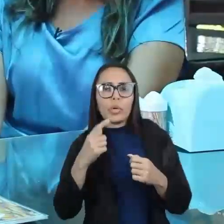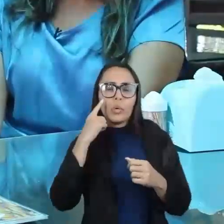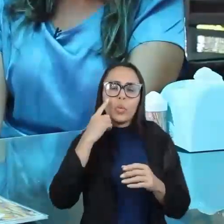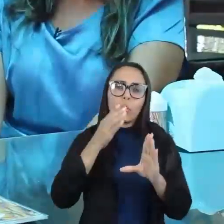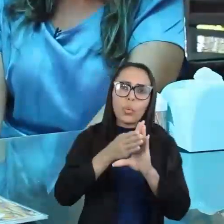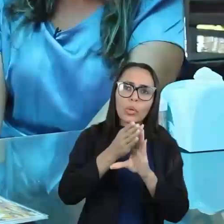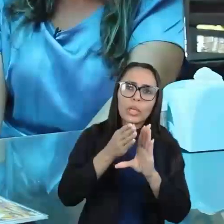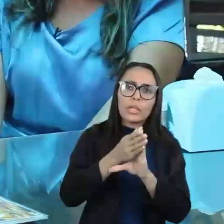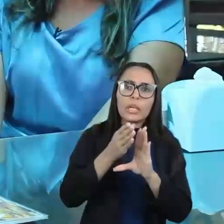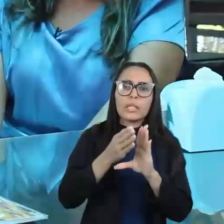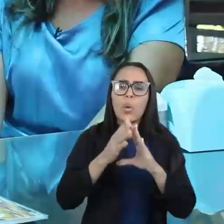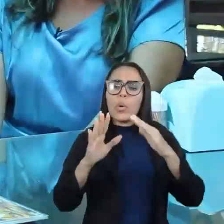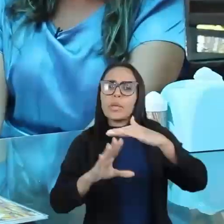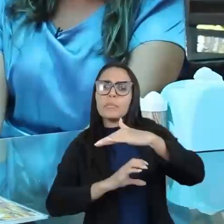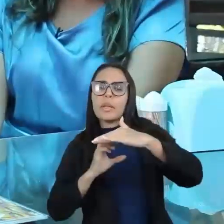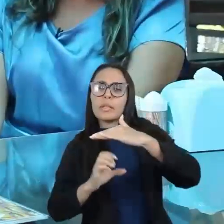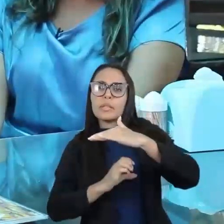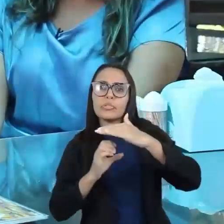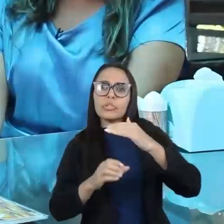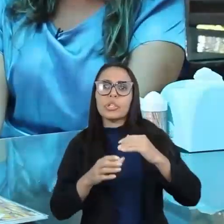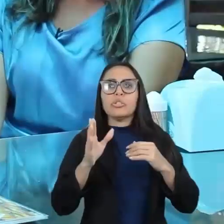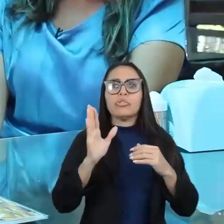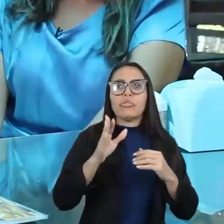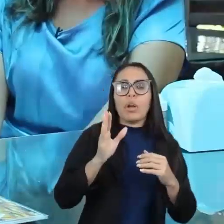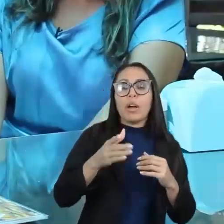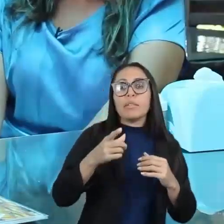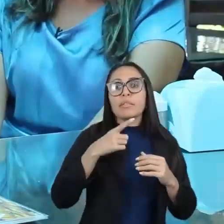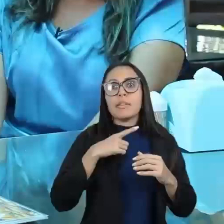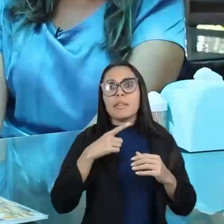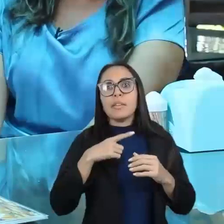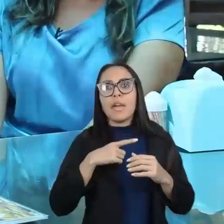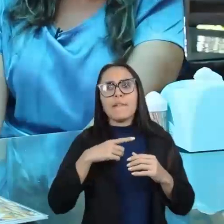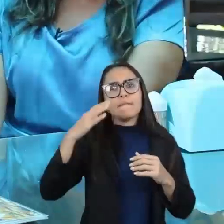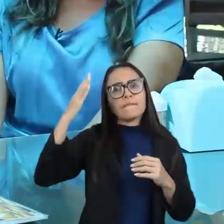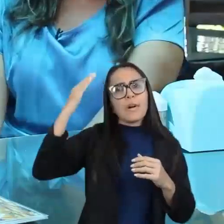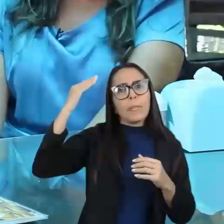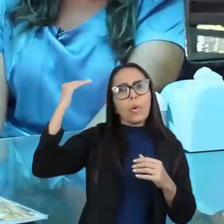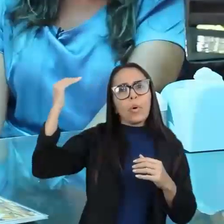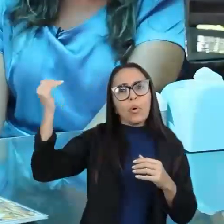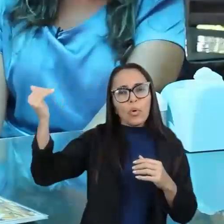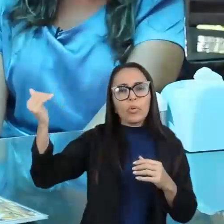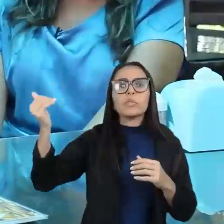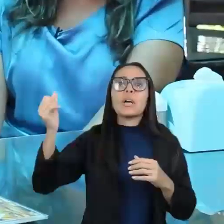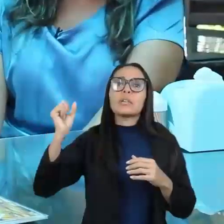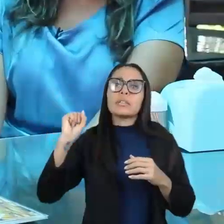procure empresas que já têm fama nisso, já têm nome.